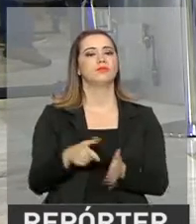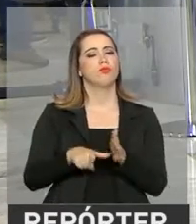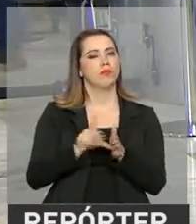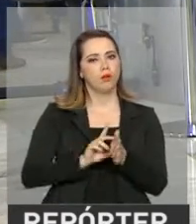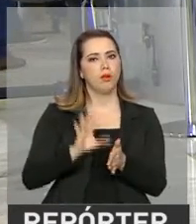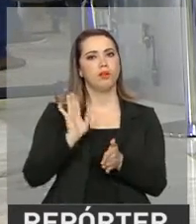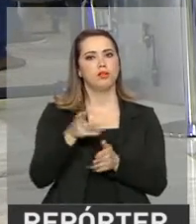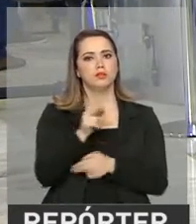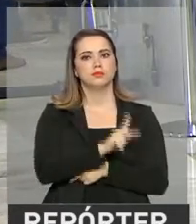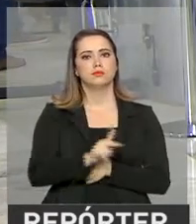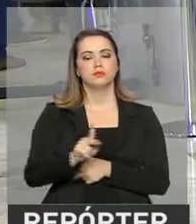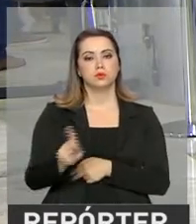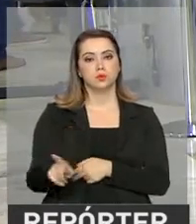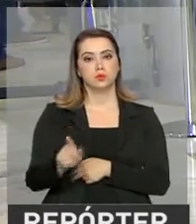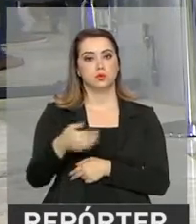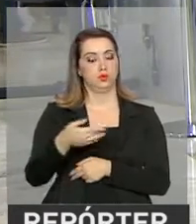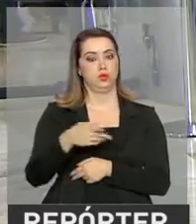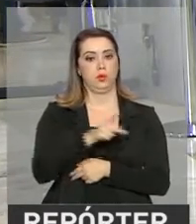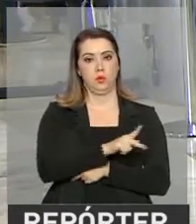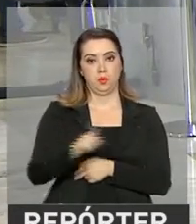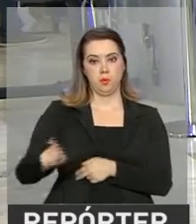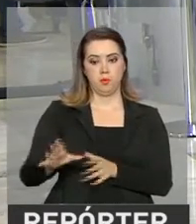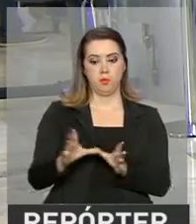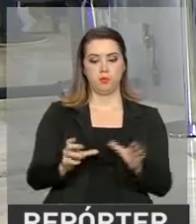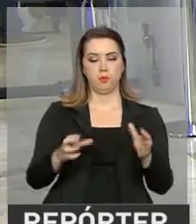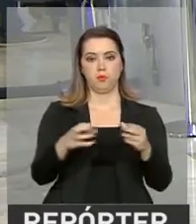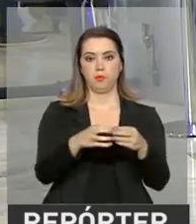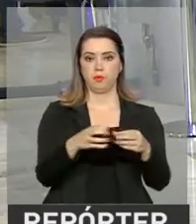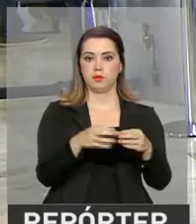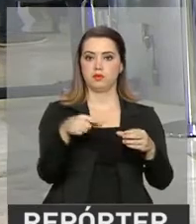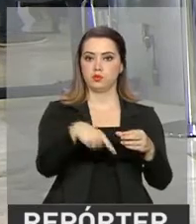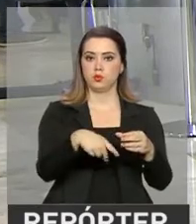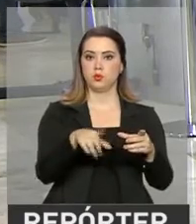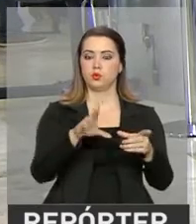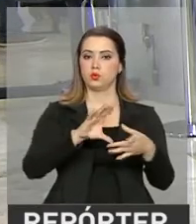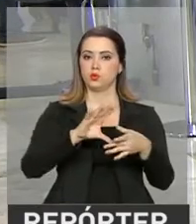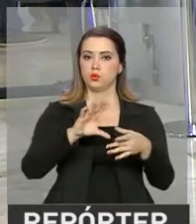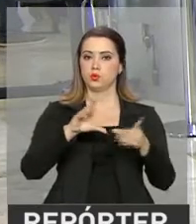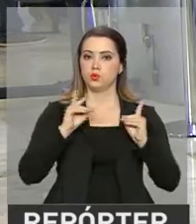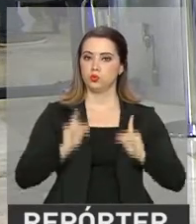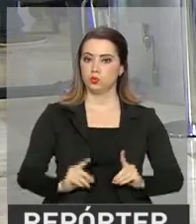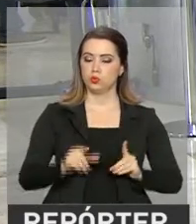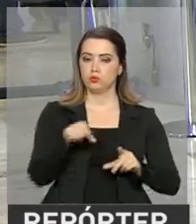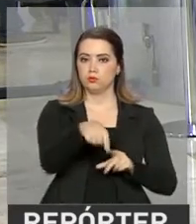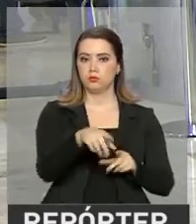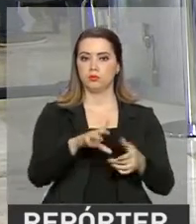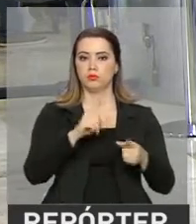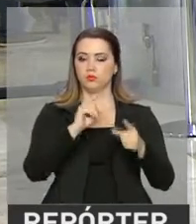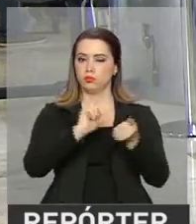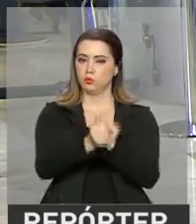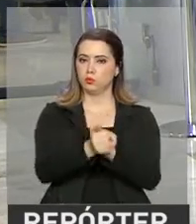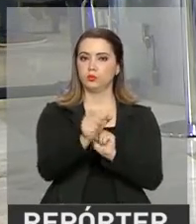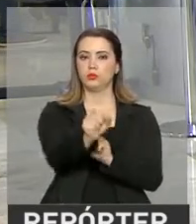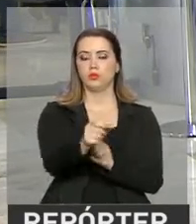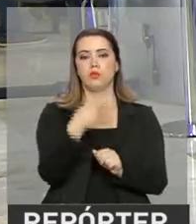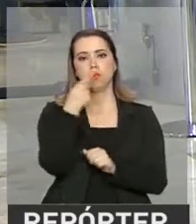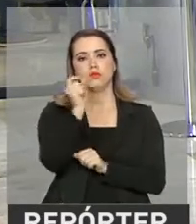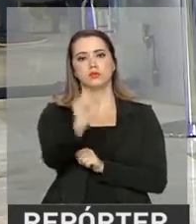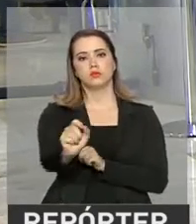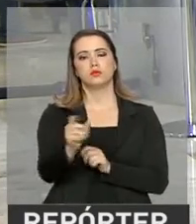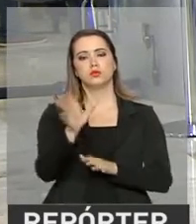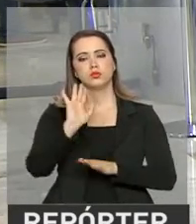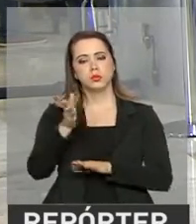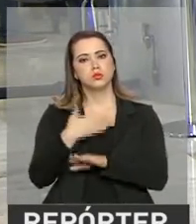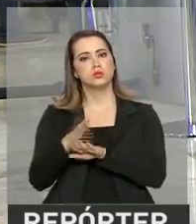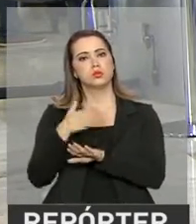conversei com o presidente do comitê paralímpico aqui também no palácio do planalto ele falou sobre a preparação da delegação brasileira para os jogos